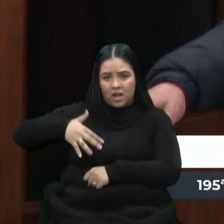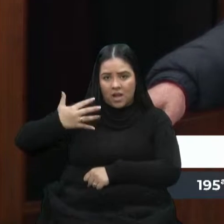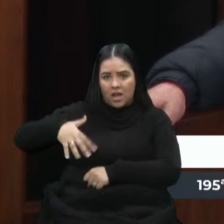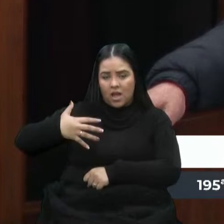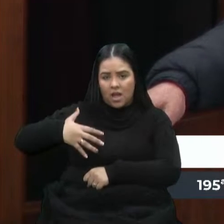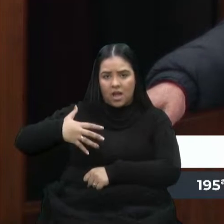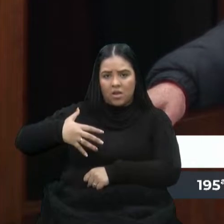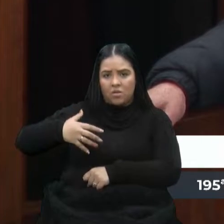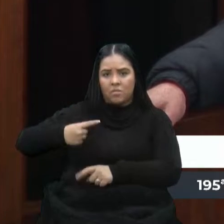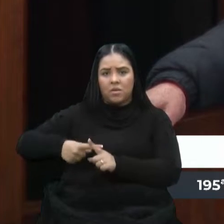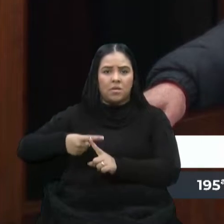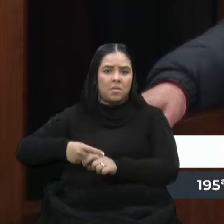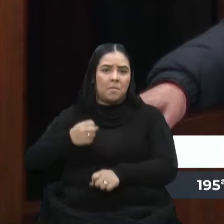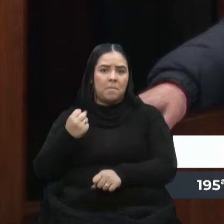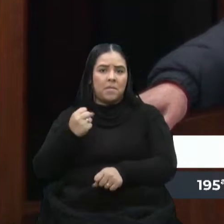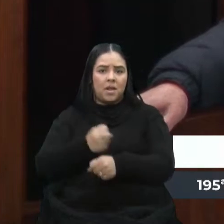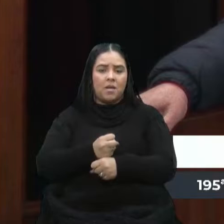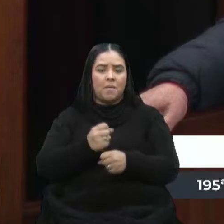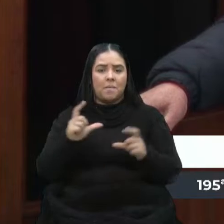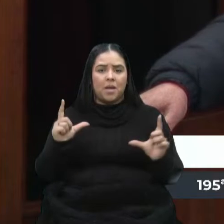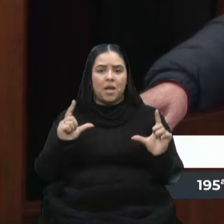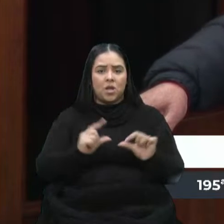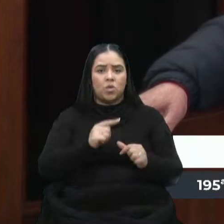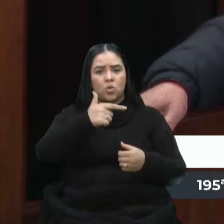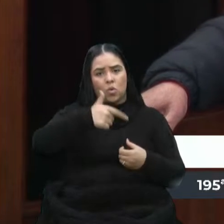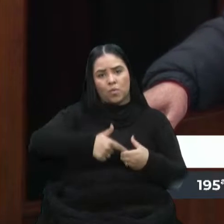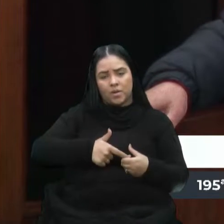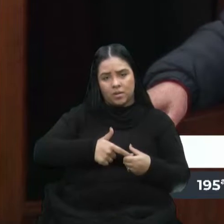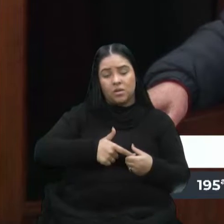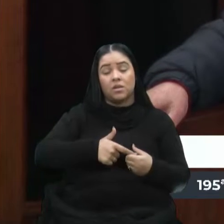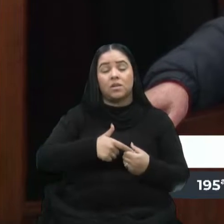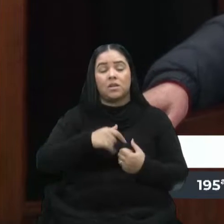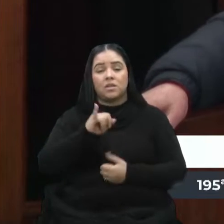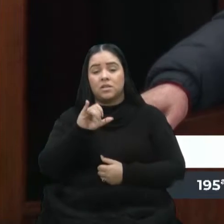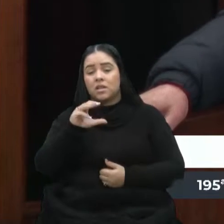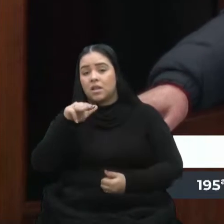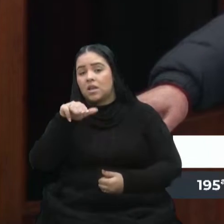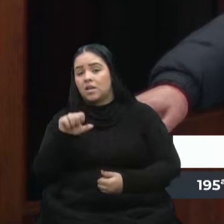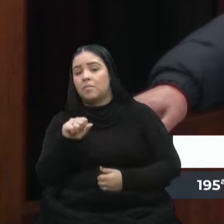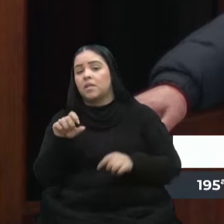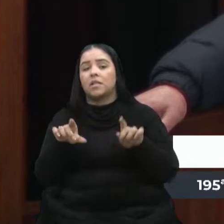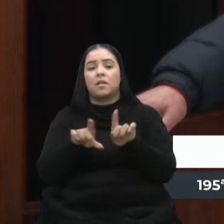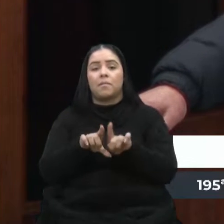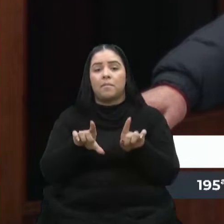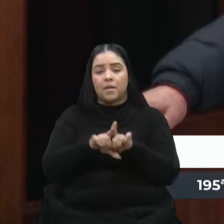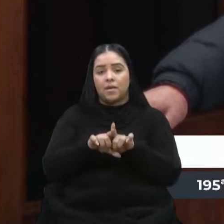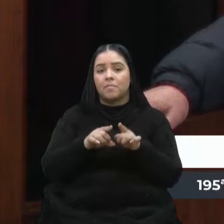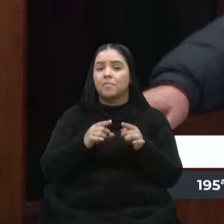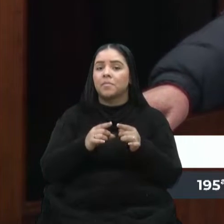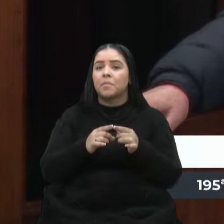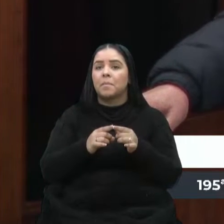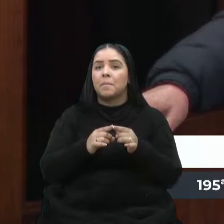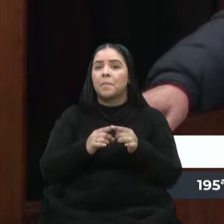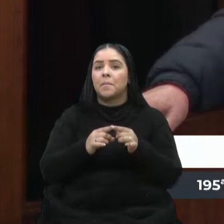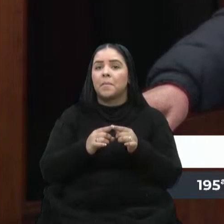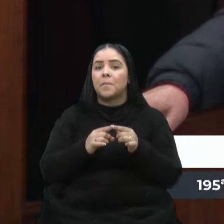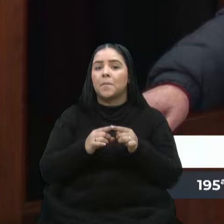o combustível, baixou o ICM, então isso seria resolvido. Mas, para